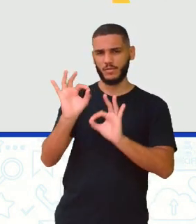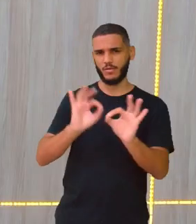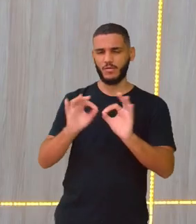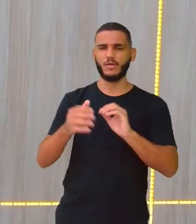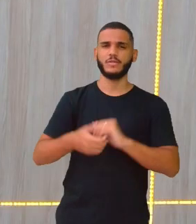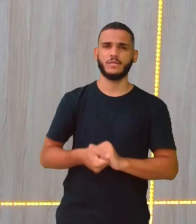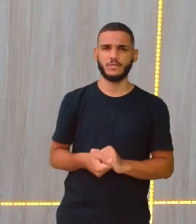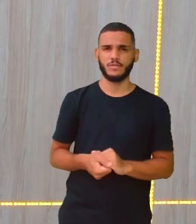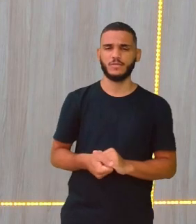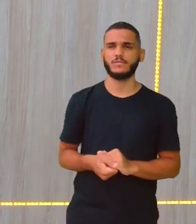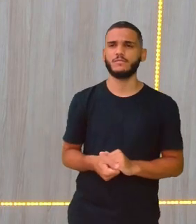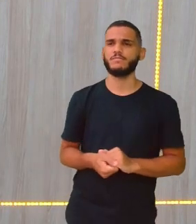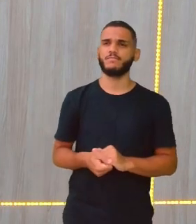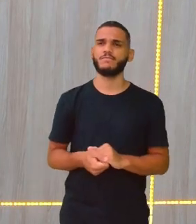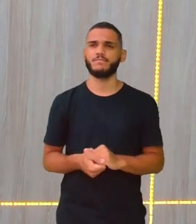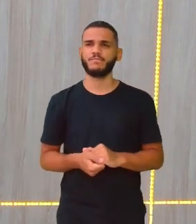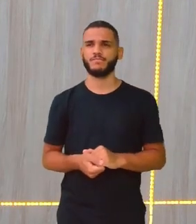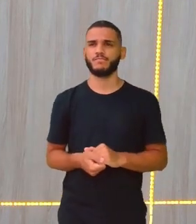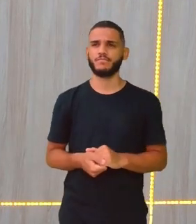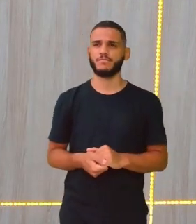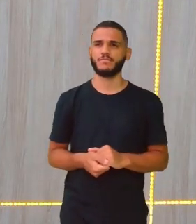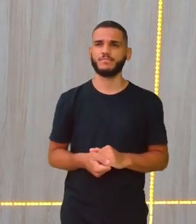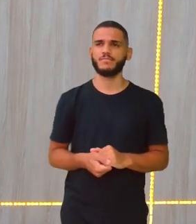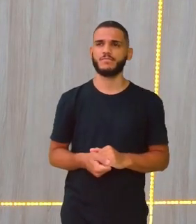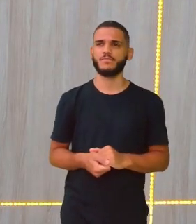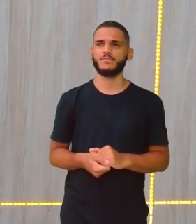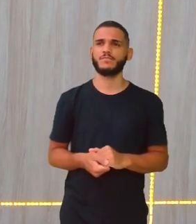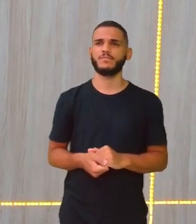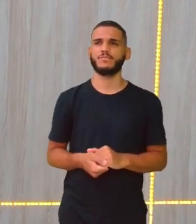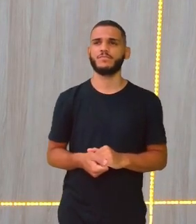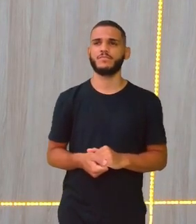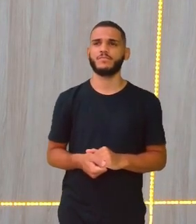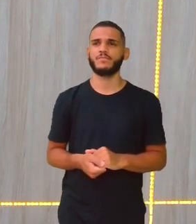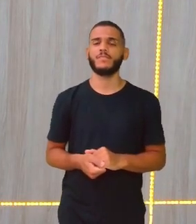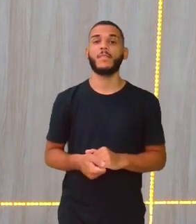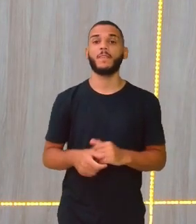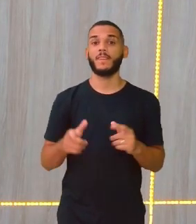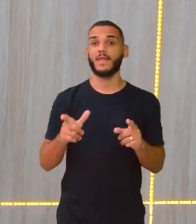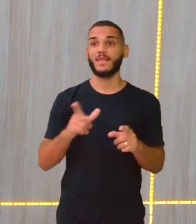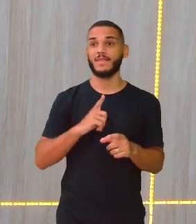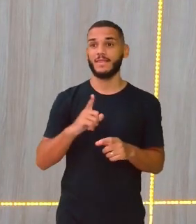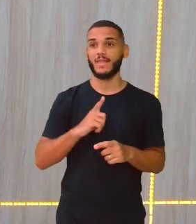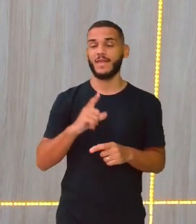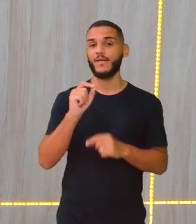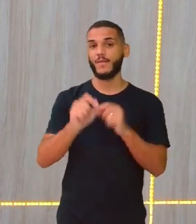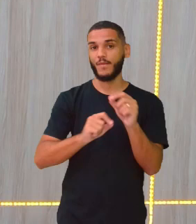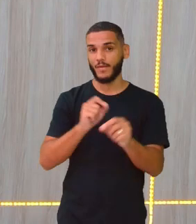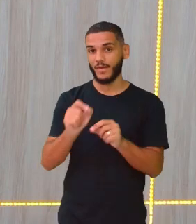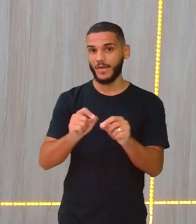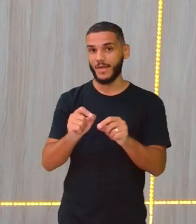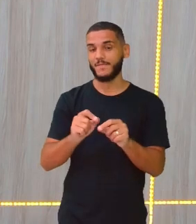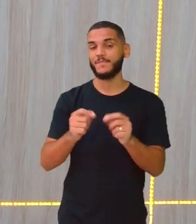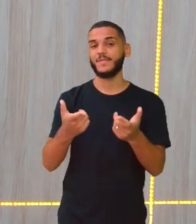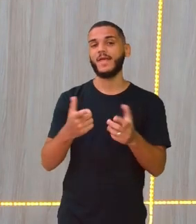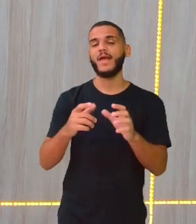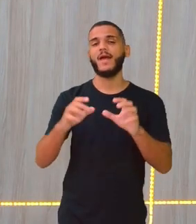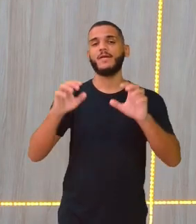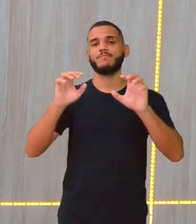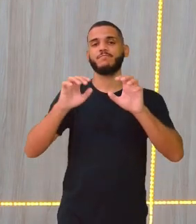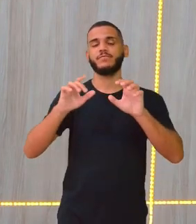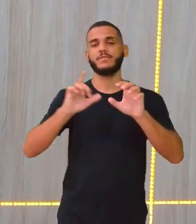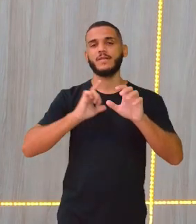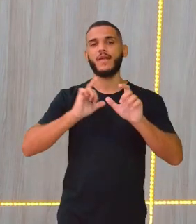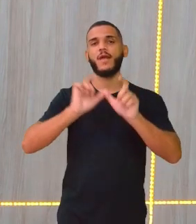e faz as contas? Na verdade, desculpa a expressão numérica, porque eu não tenho uma igualdade aqui. Se eu colocasse